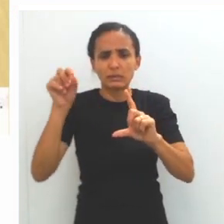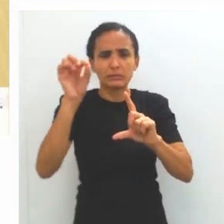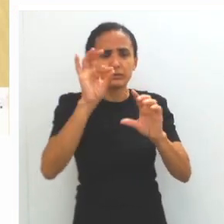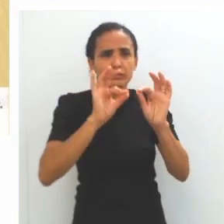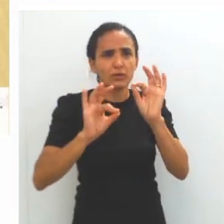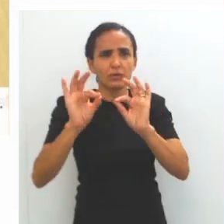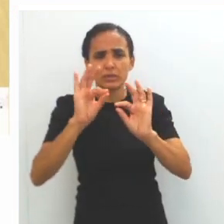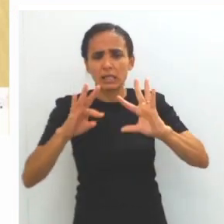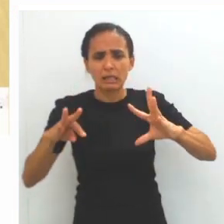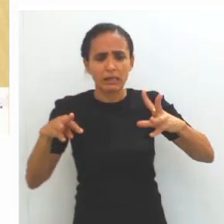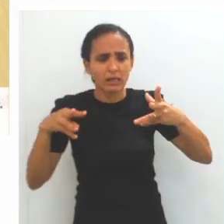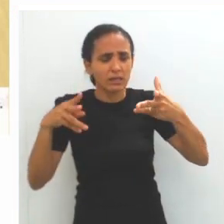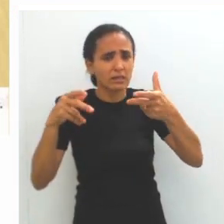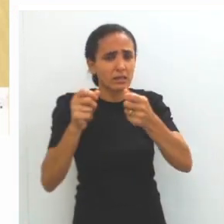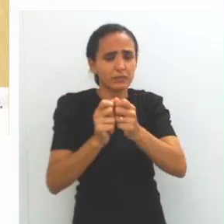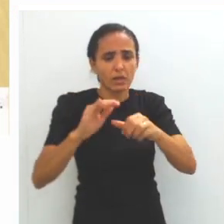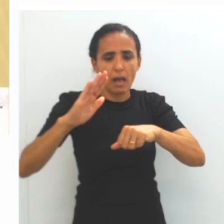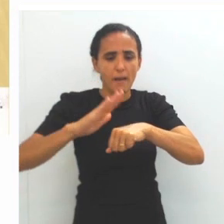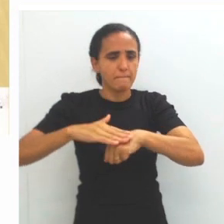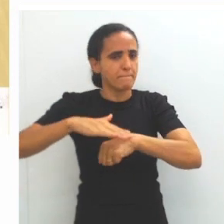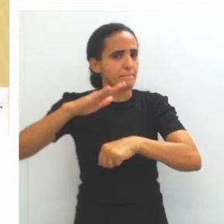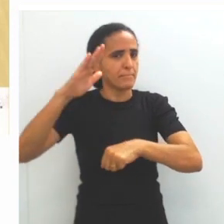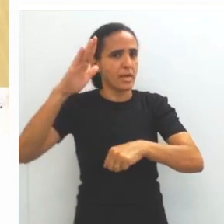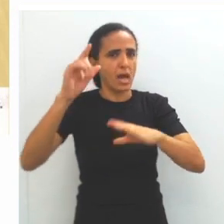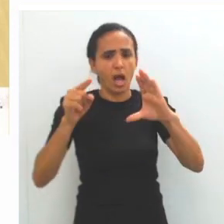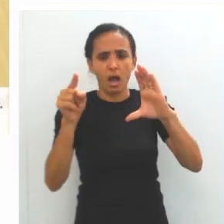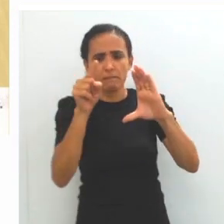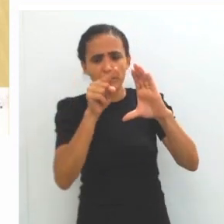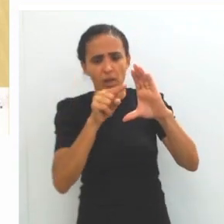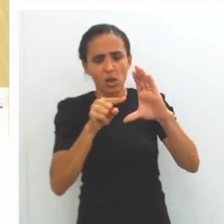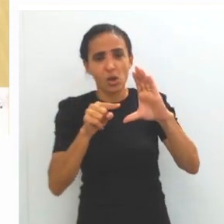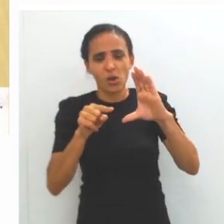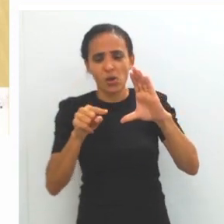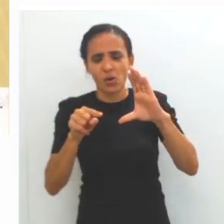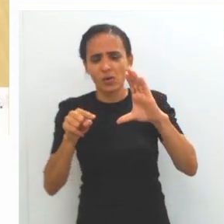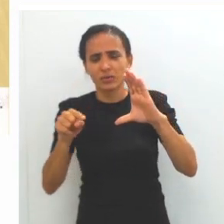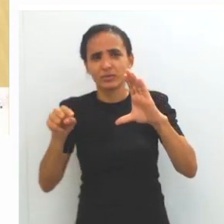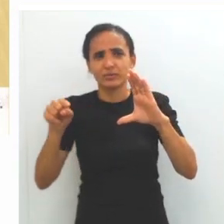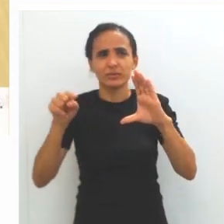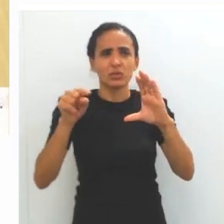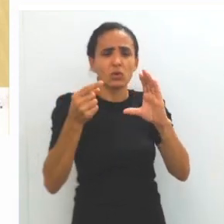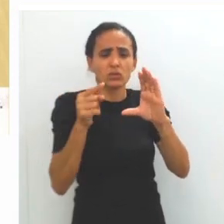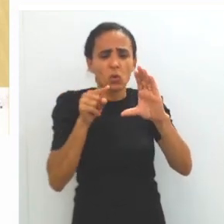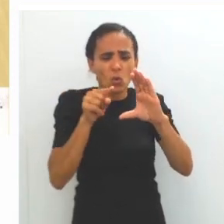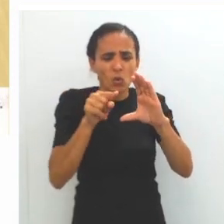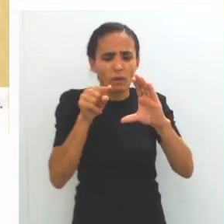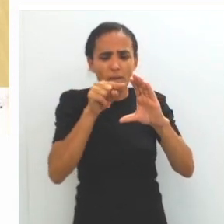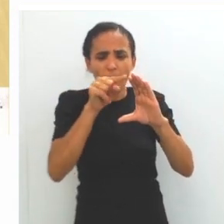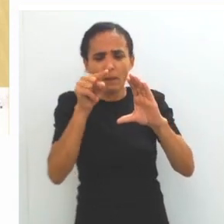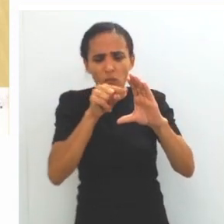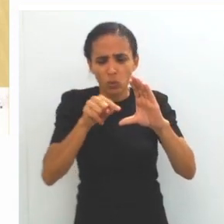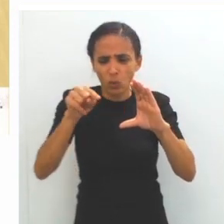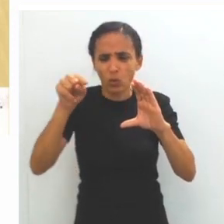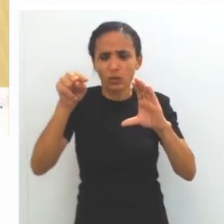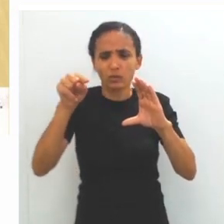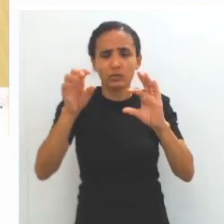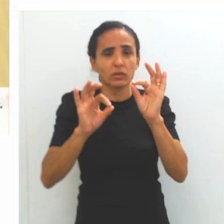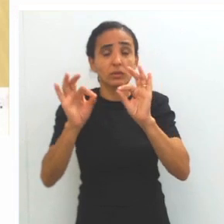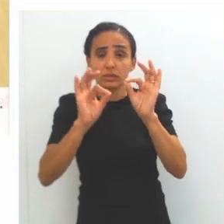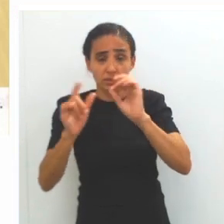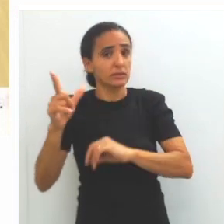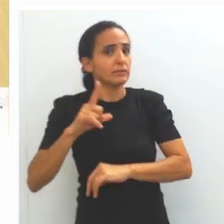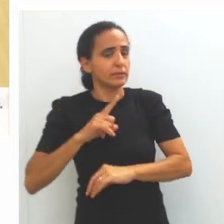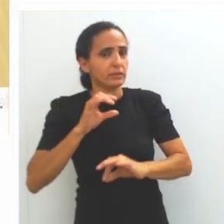da córnea no astigmatismo. Ela é maior, ela é oval, ela fica quase uma ponta. Não